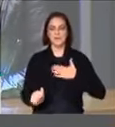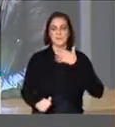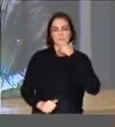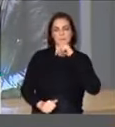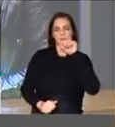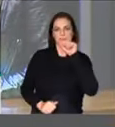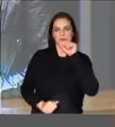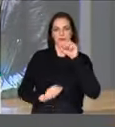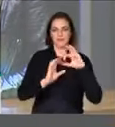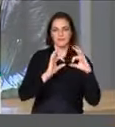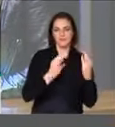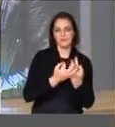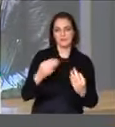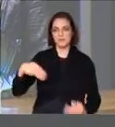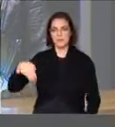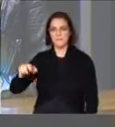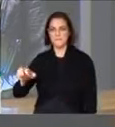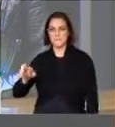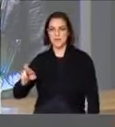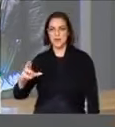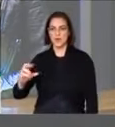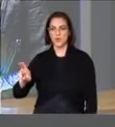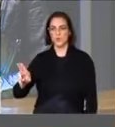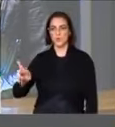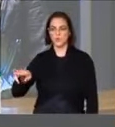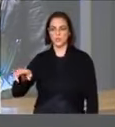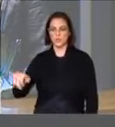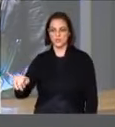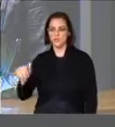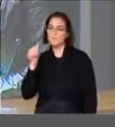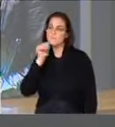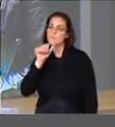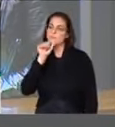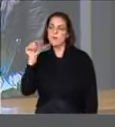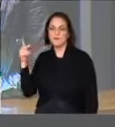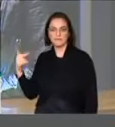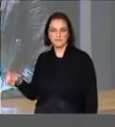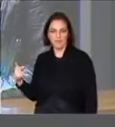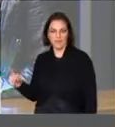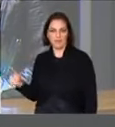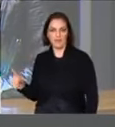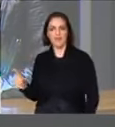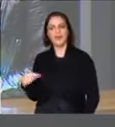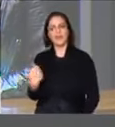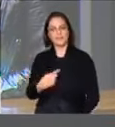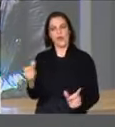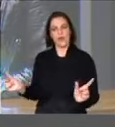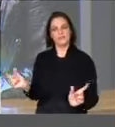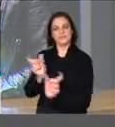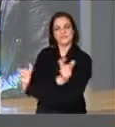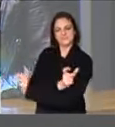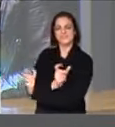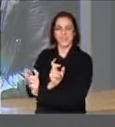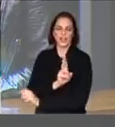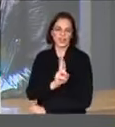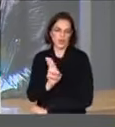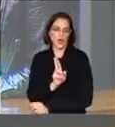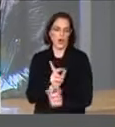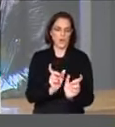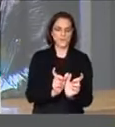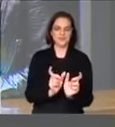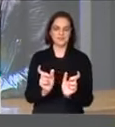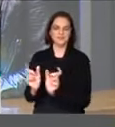da mãe dela, e a gente trocou os sobrenomes das nossas mães. A partir disso, também, a gente pôde